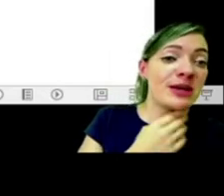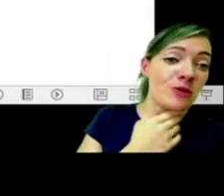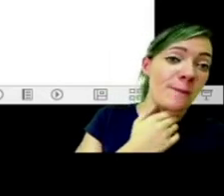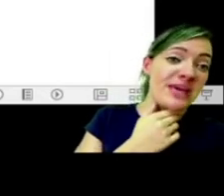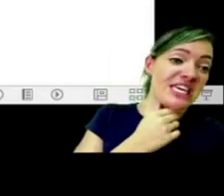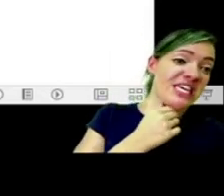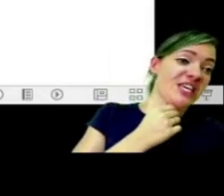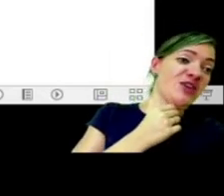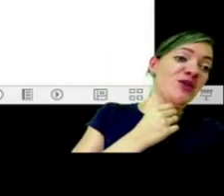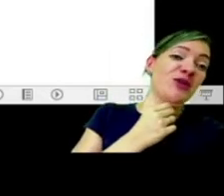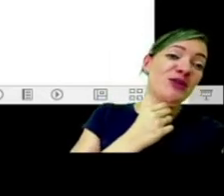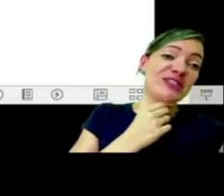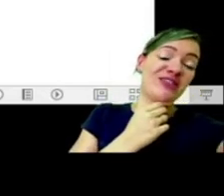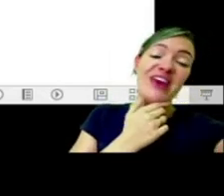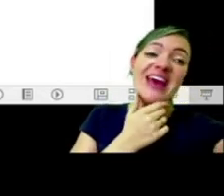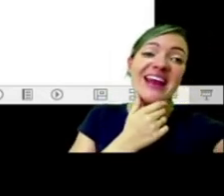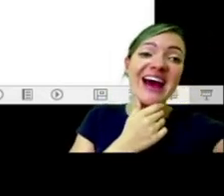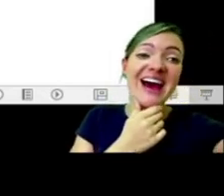conjunto chamado